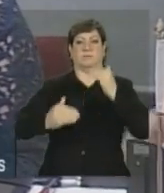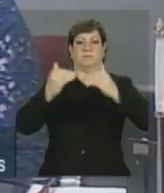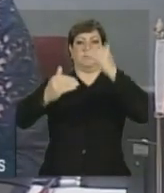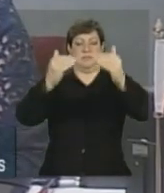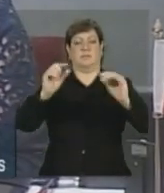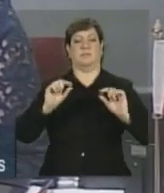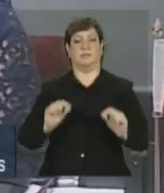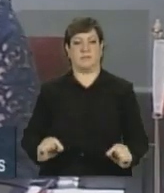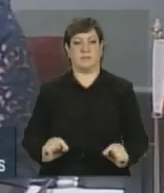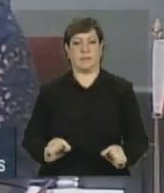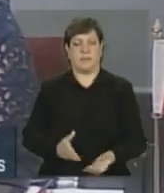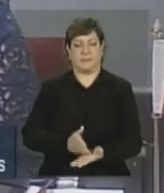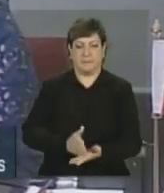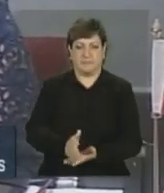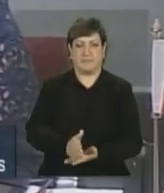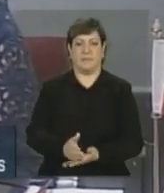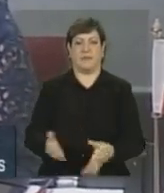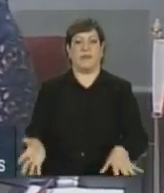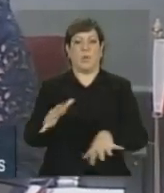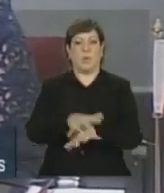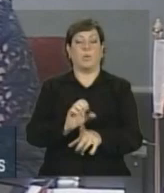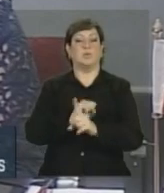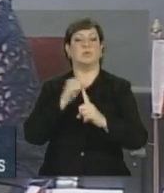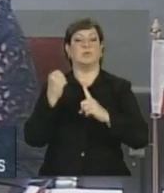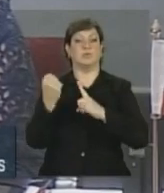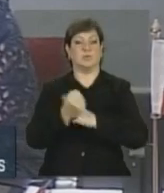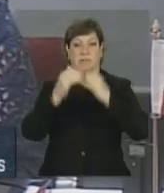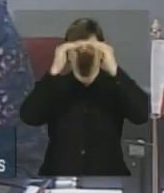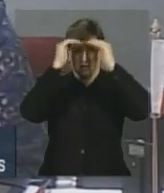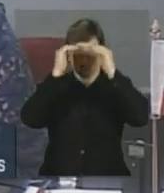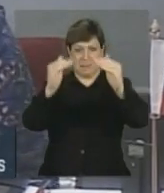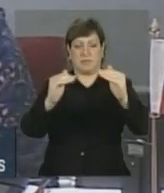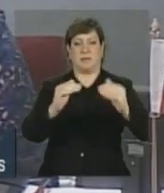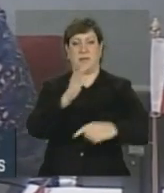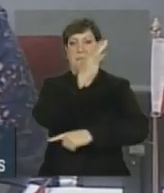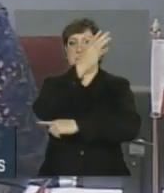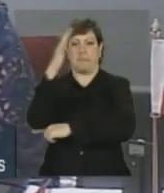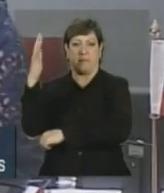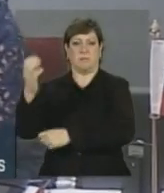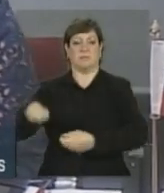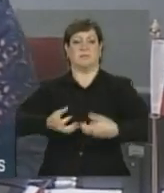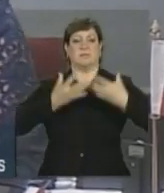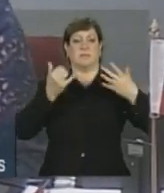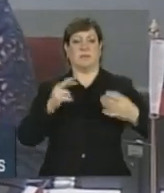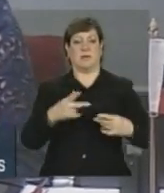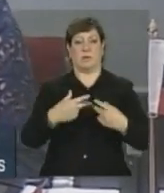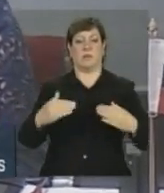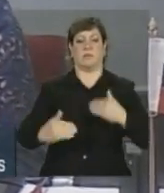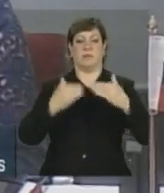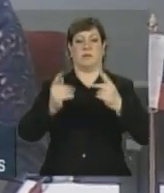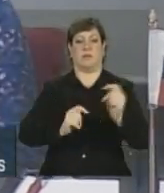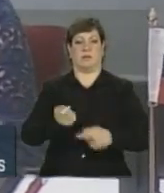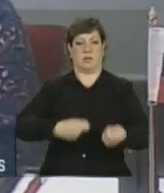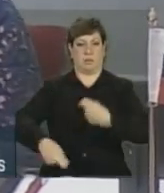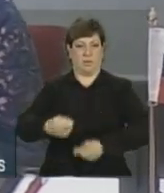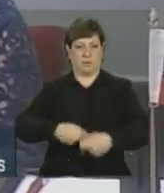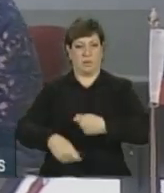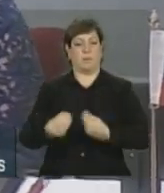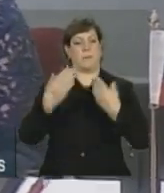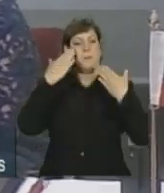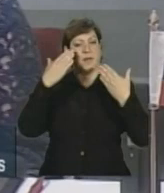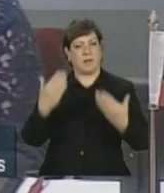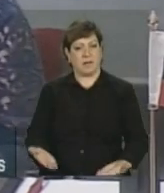desenvolvimento, baseado na inclusão social, no respeito ao meio ambiente e no crescimento econômico.